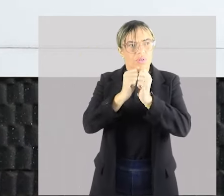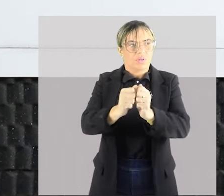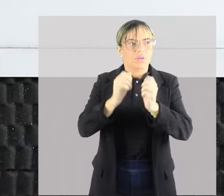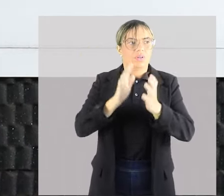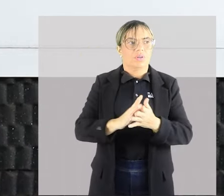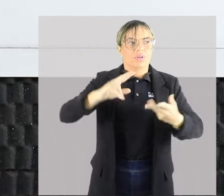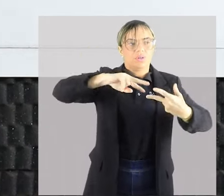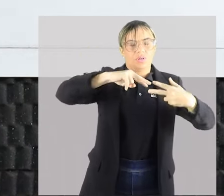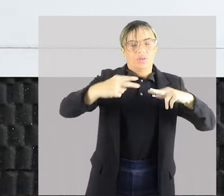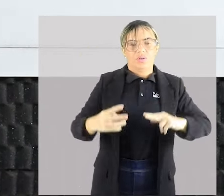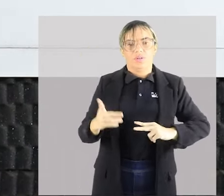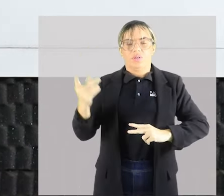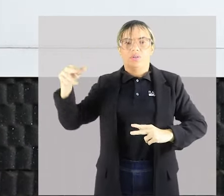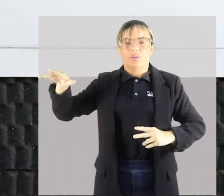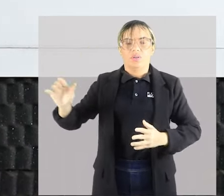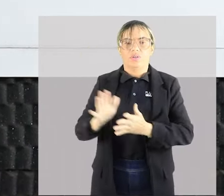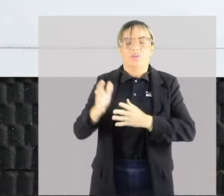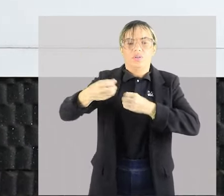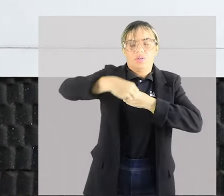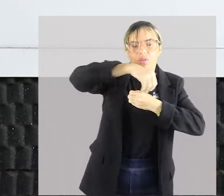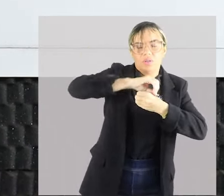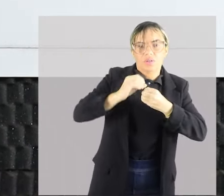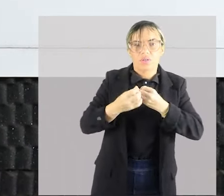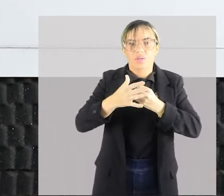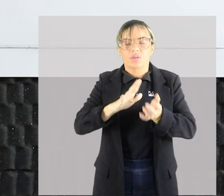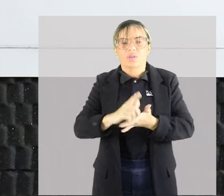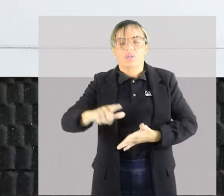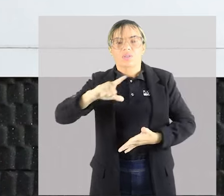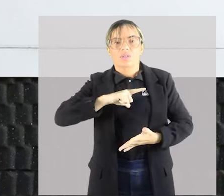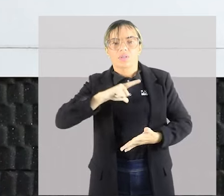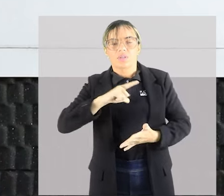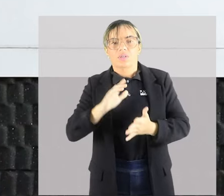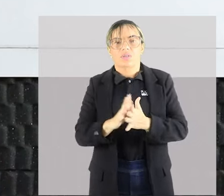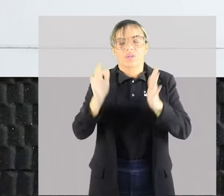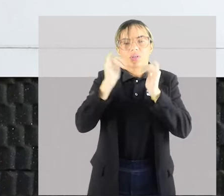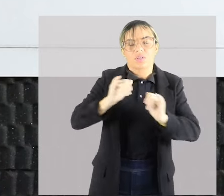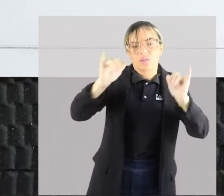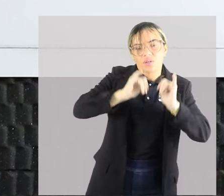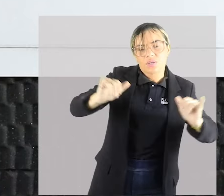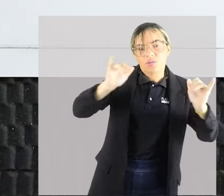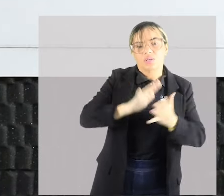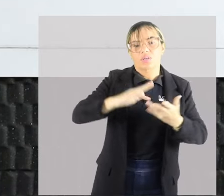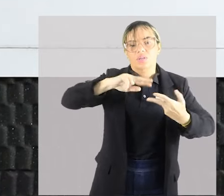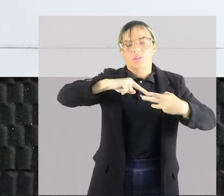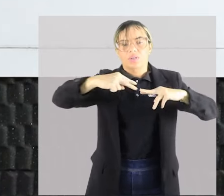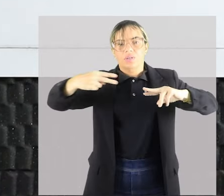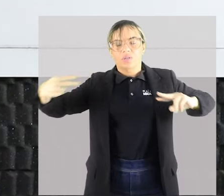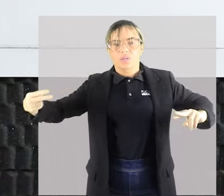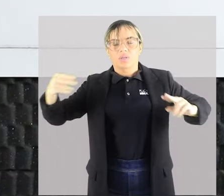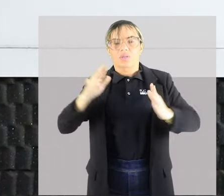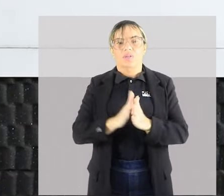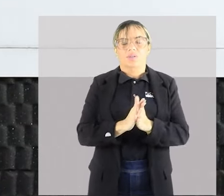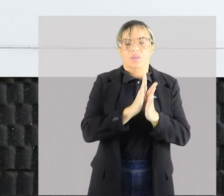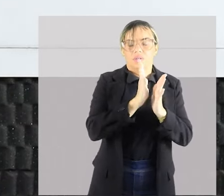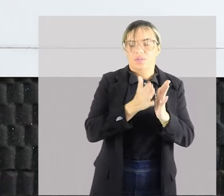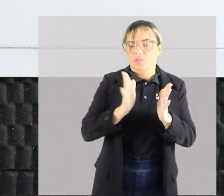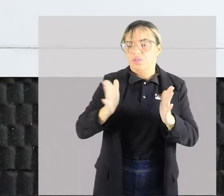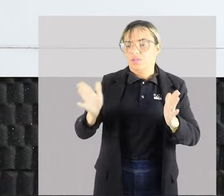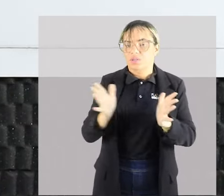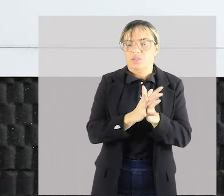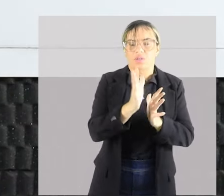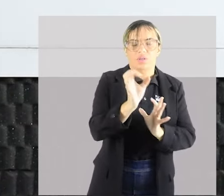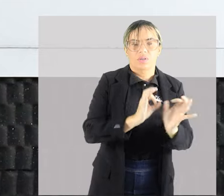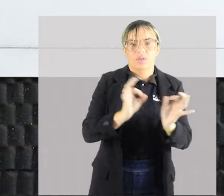DNA gente ele é a molécula que contém a tua informação genética ele tem uma sequência ali né que a gente vai